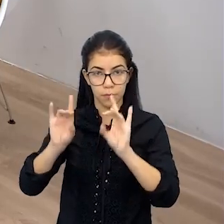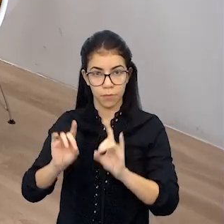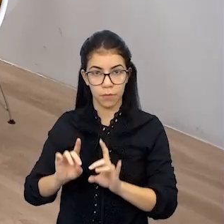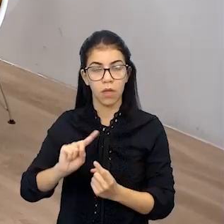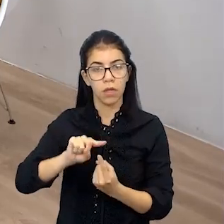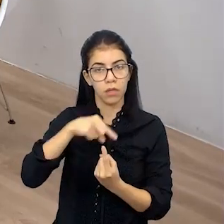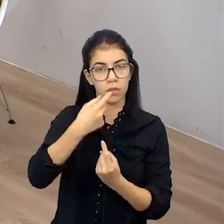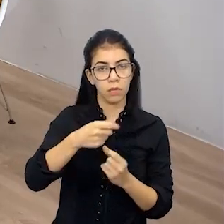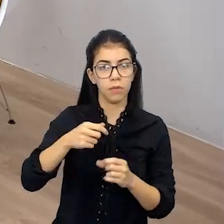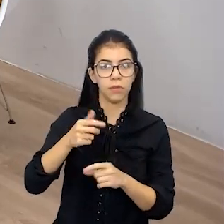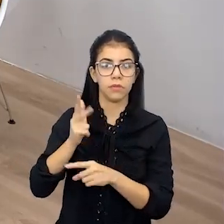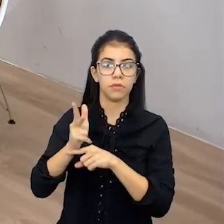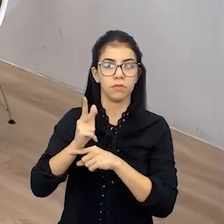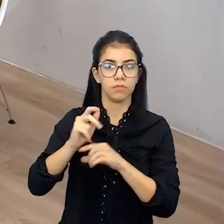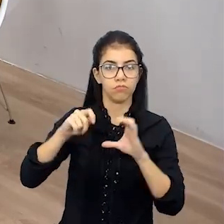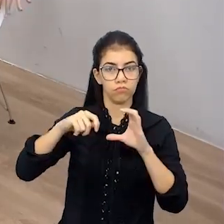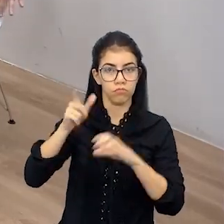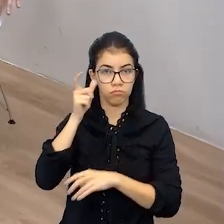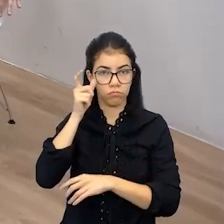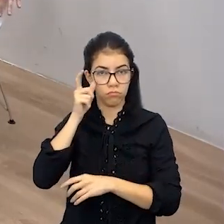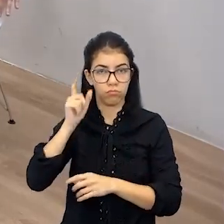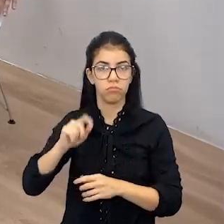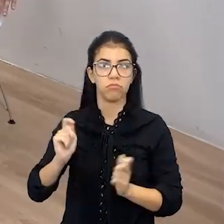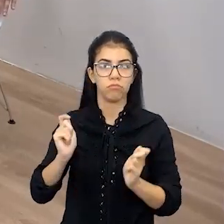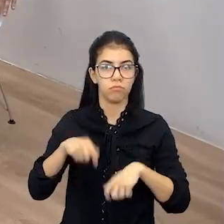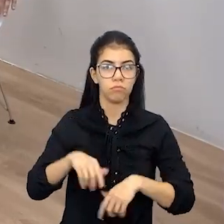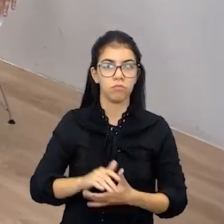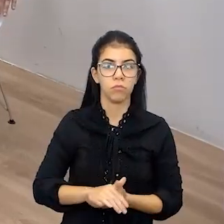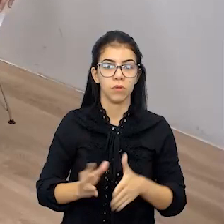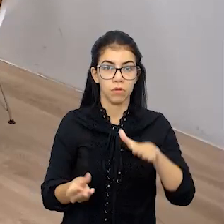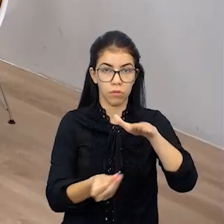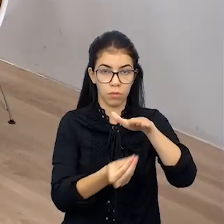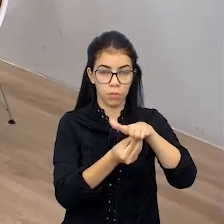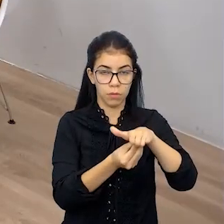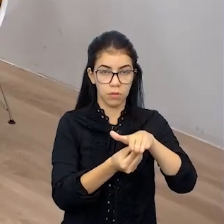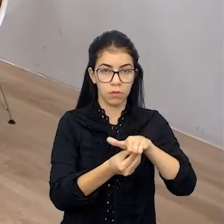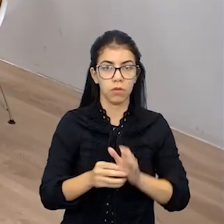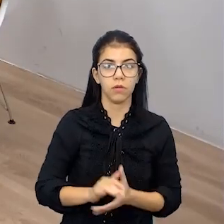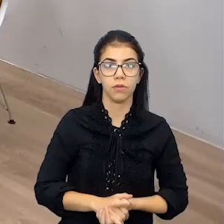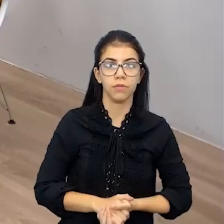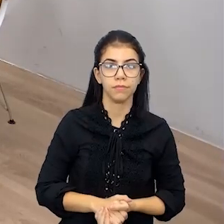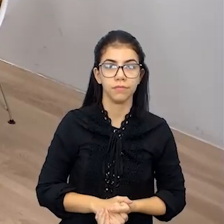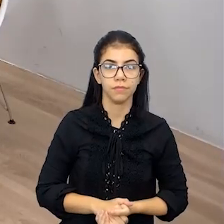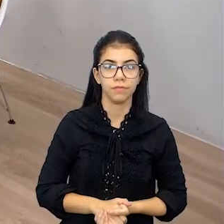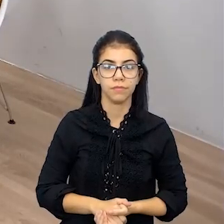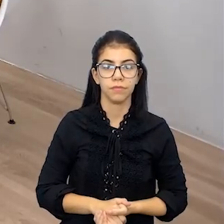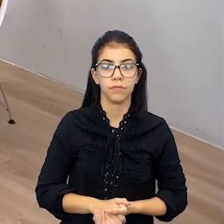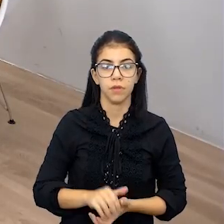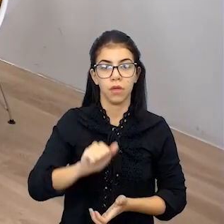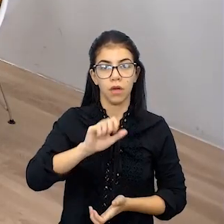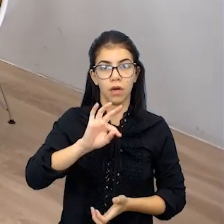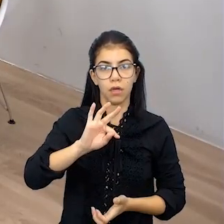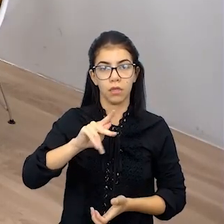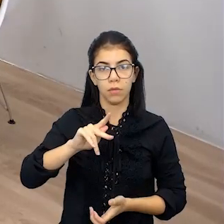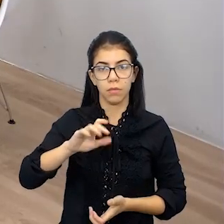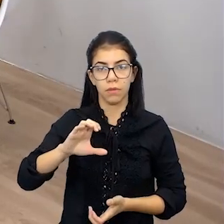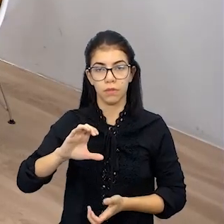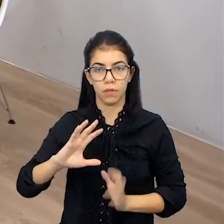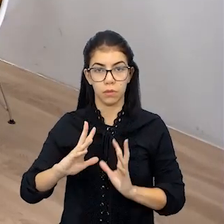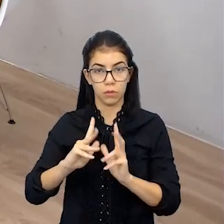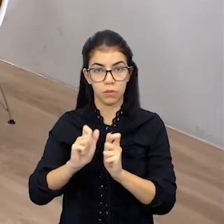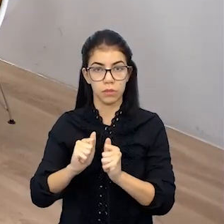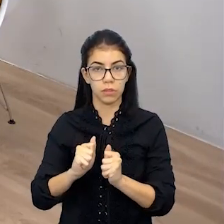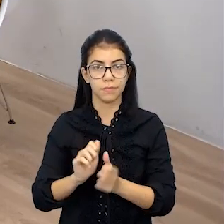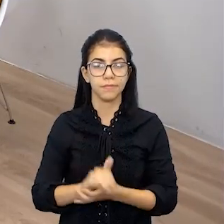poder assistir, né? Depois vocês podem buscar aí no repositório depois a TPC inteira, para